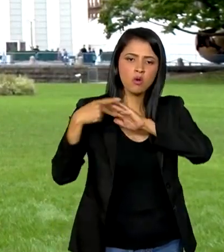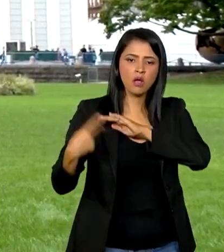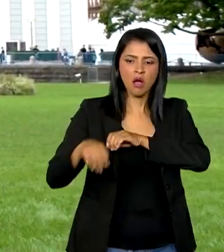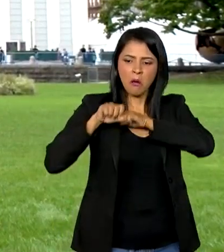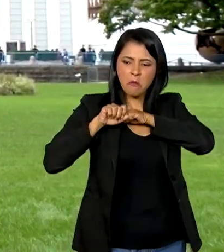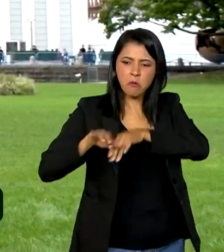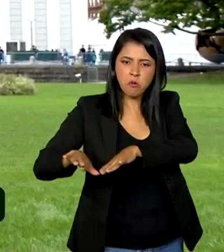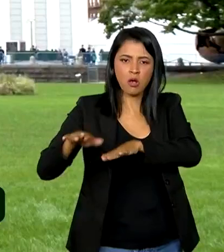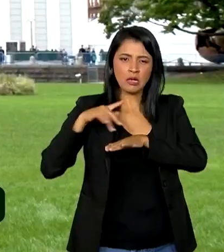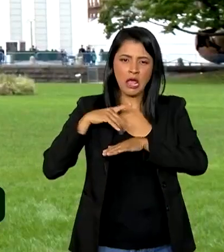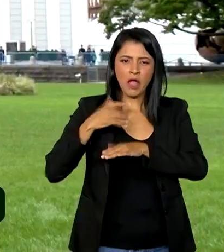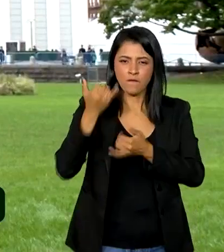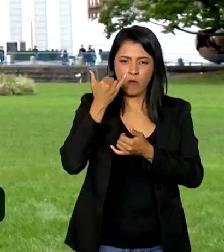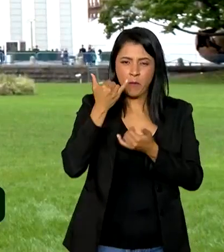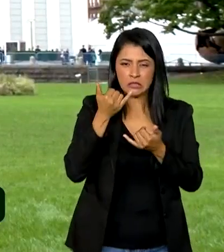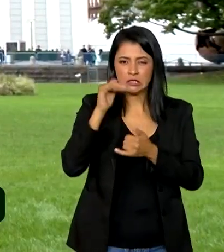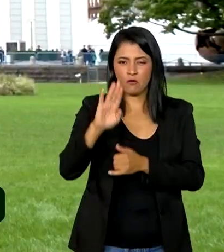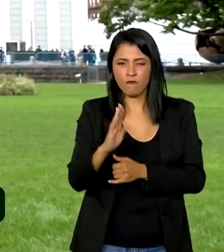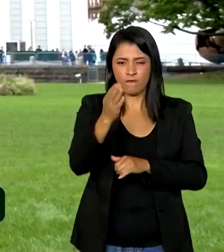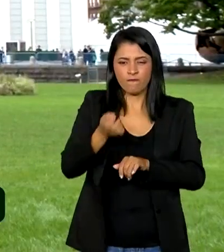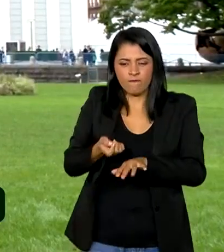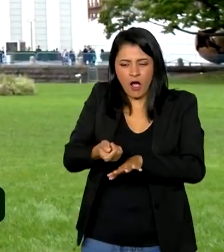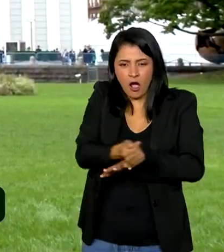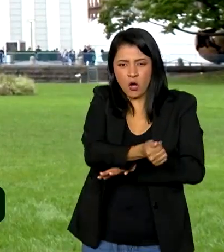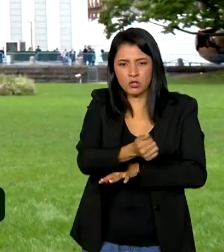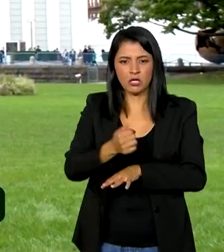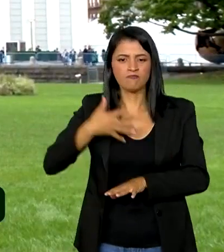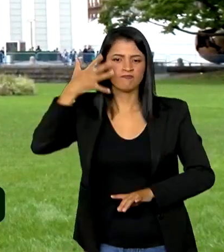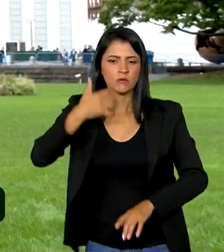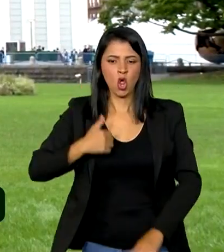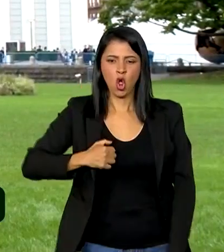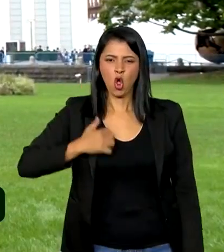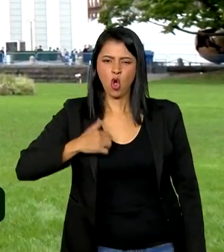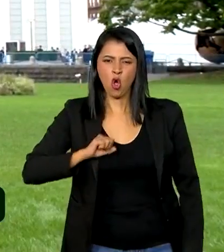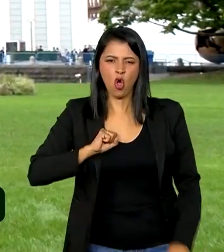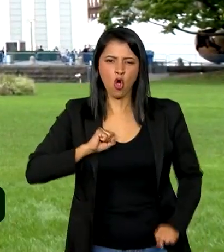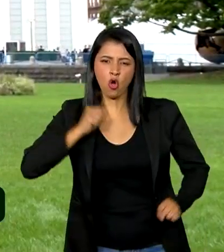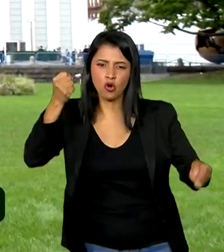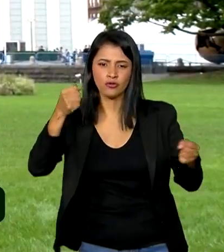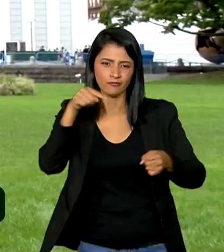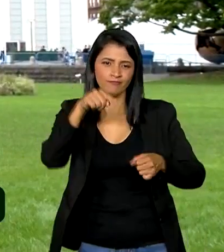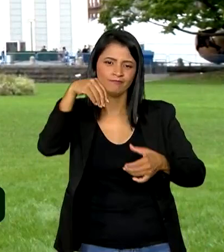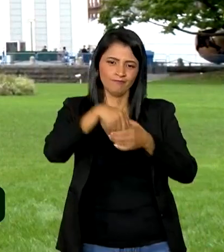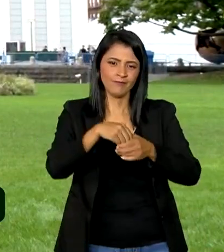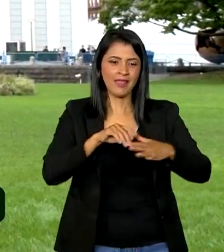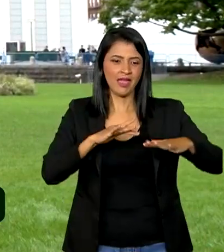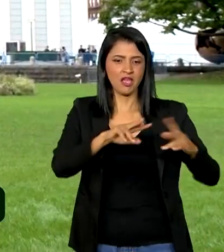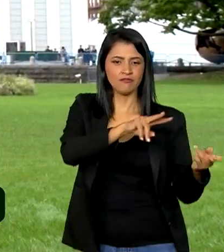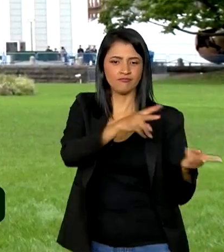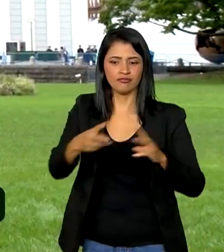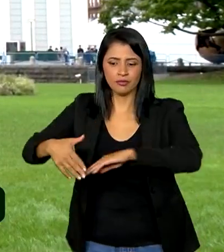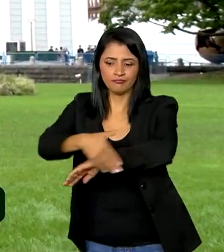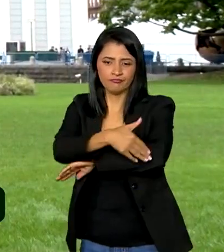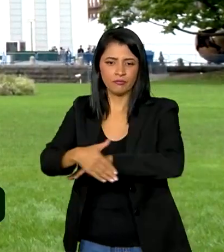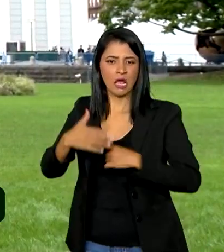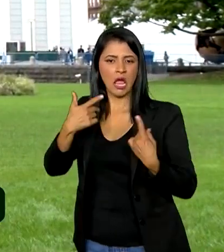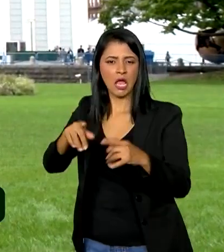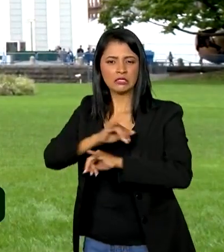luta é fazer com que a democracia volte a ser percebida como o caminho mais eficaz